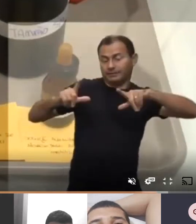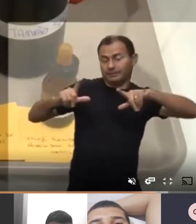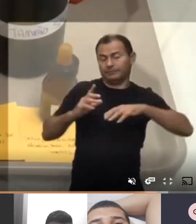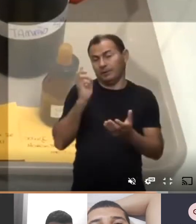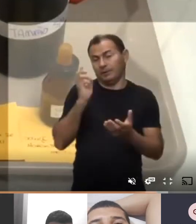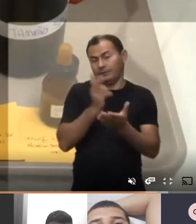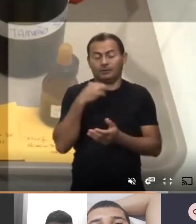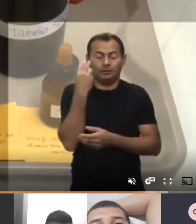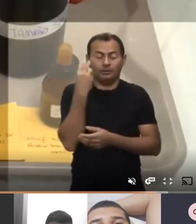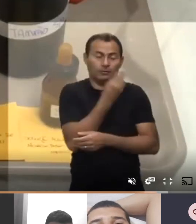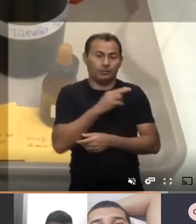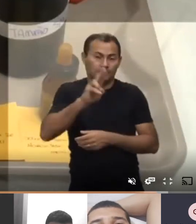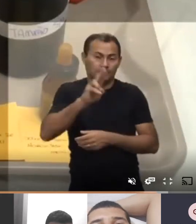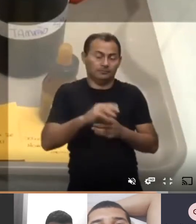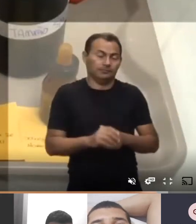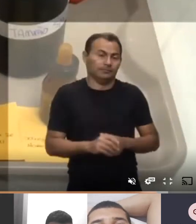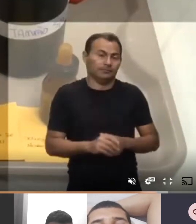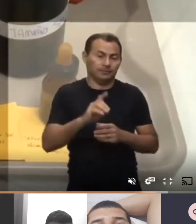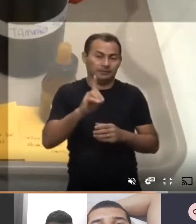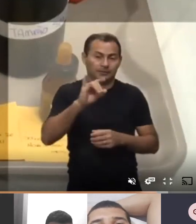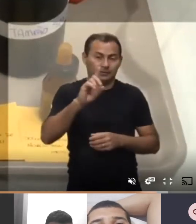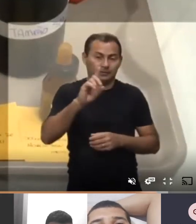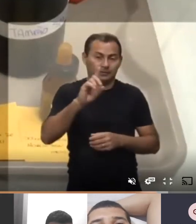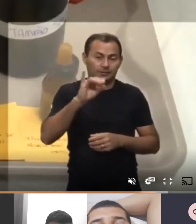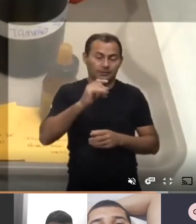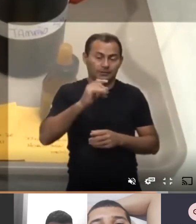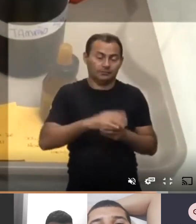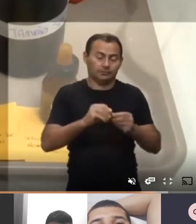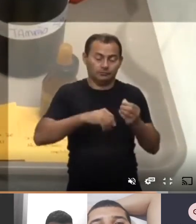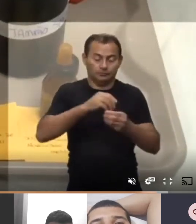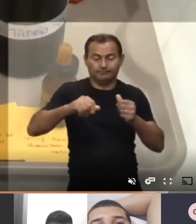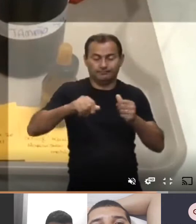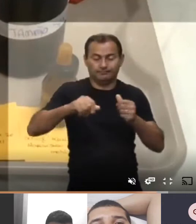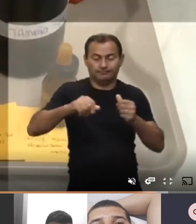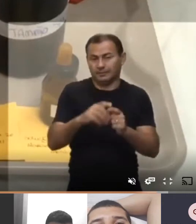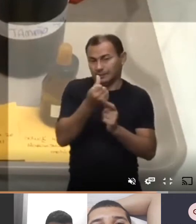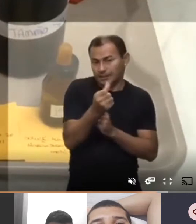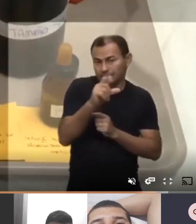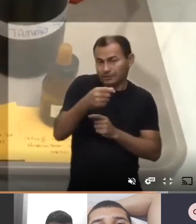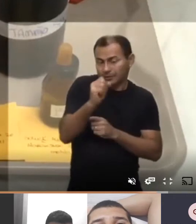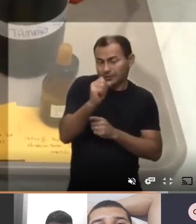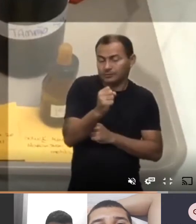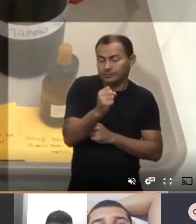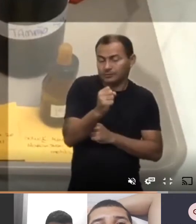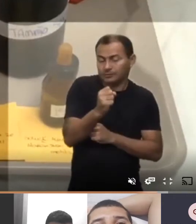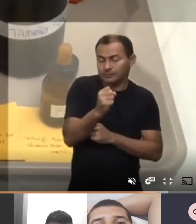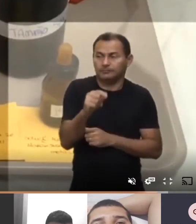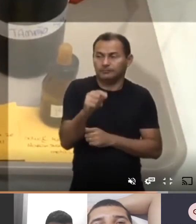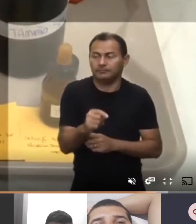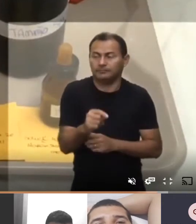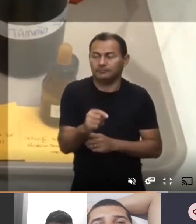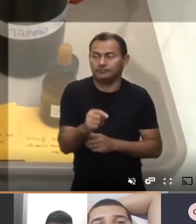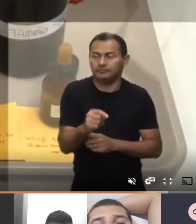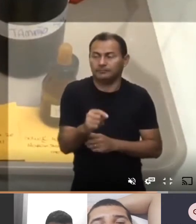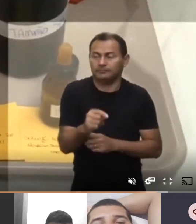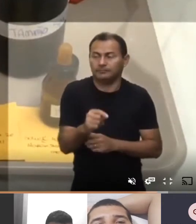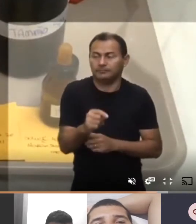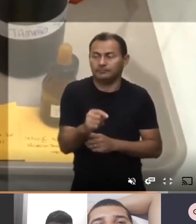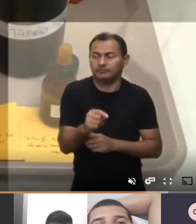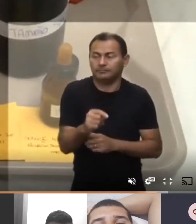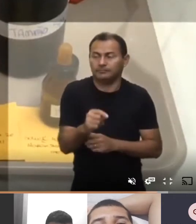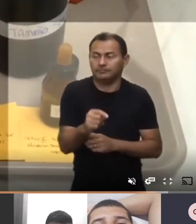de 6,8 puro, vocês viram que a solução tampão ela foi eficaz, só que já quando foi diluída